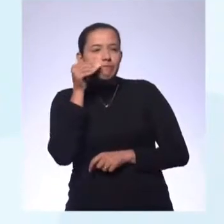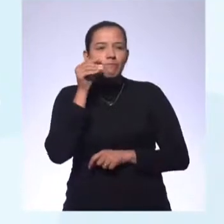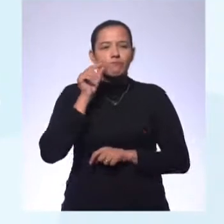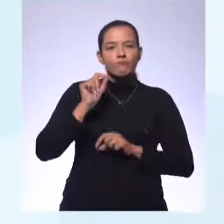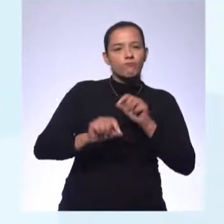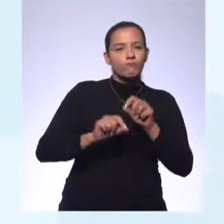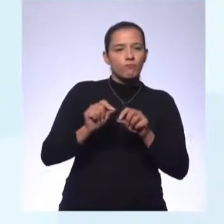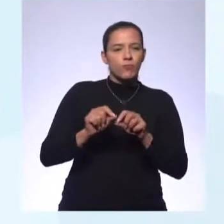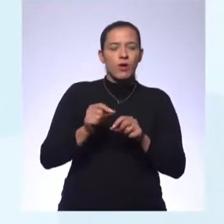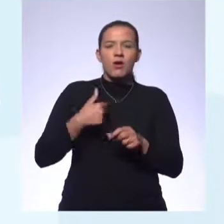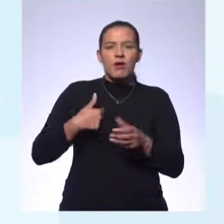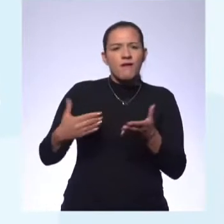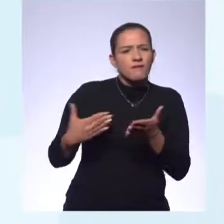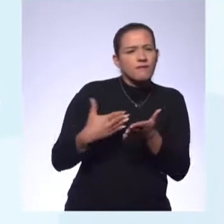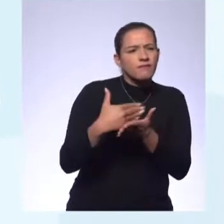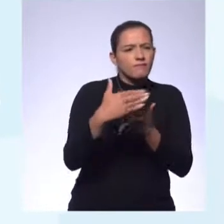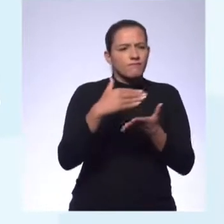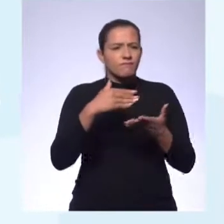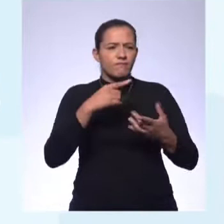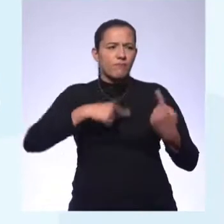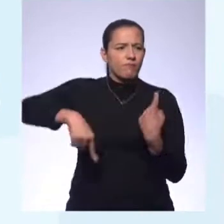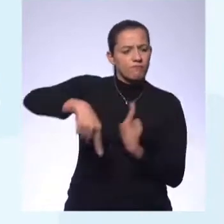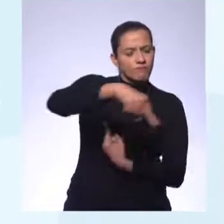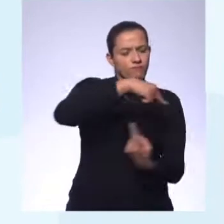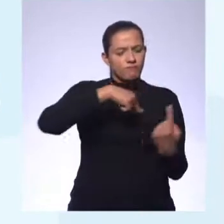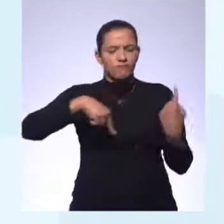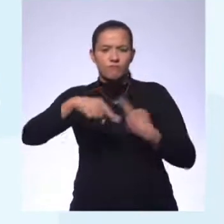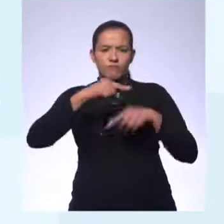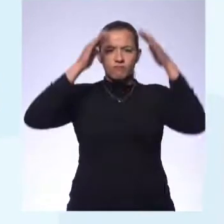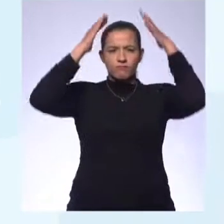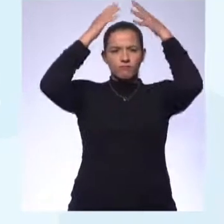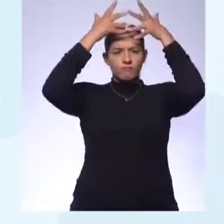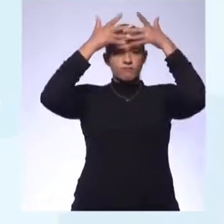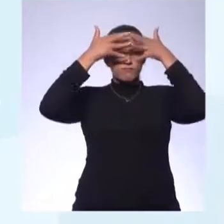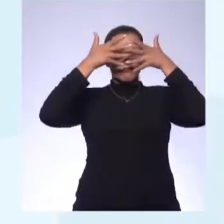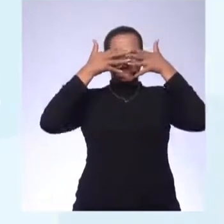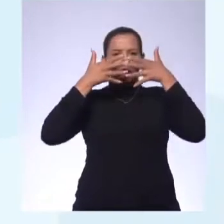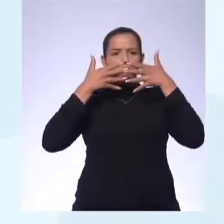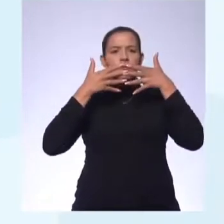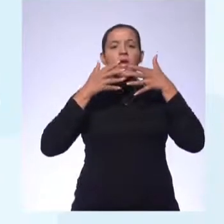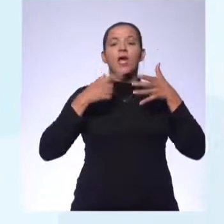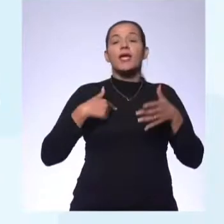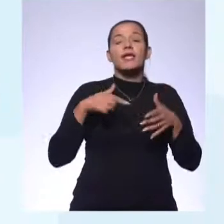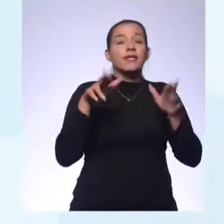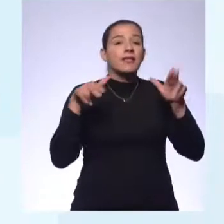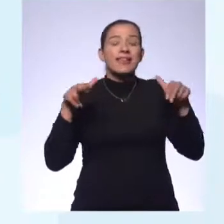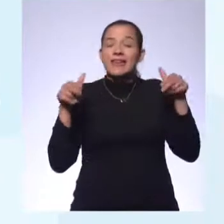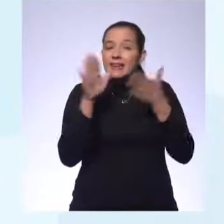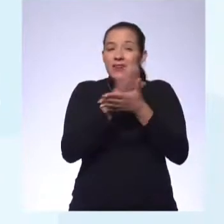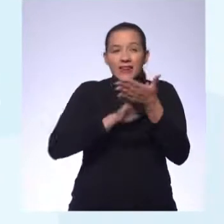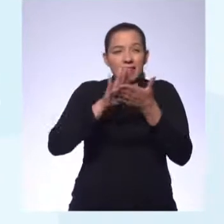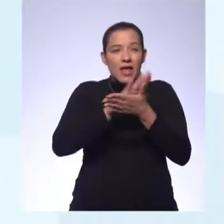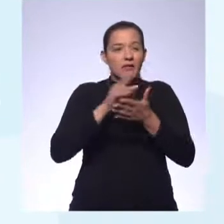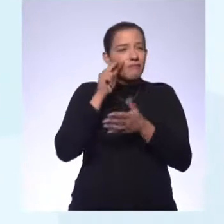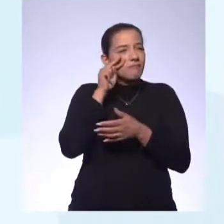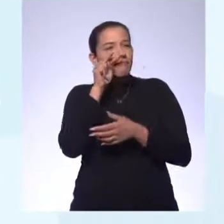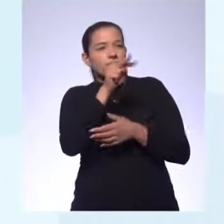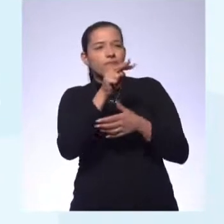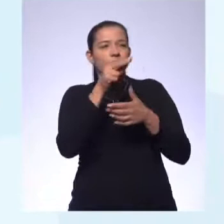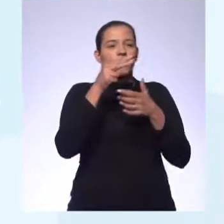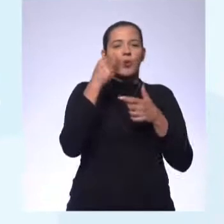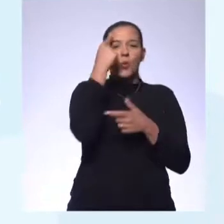princípio. Estava tão bem envolvida no seu mantelete e no seu véu que nem um traço do rosto traía o